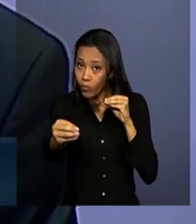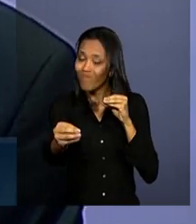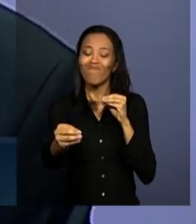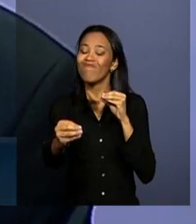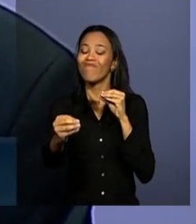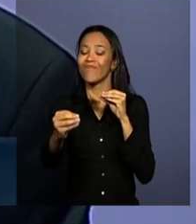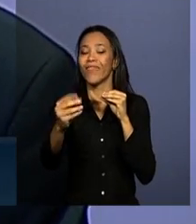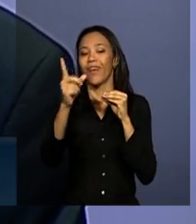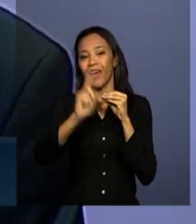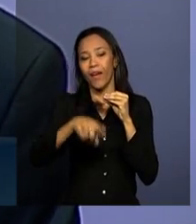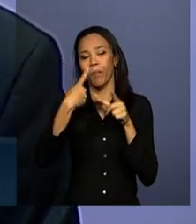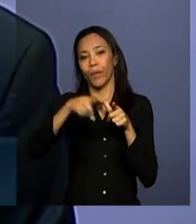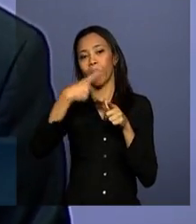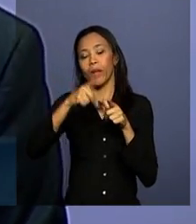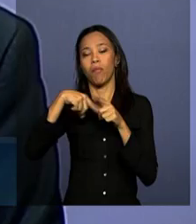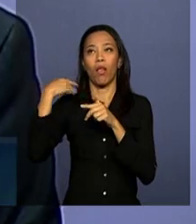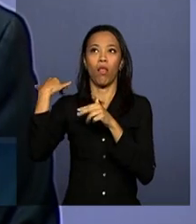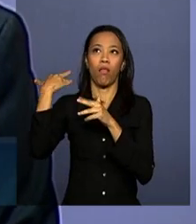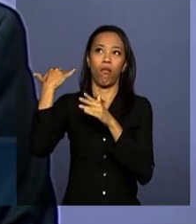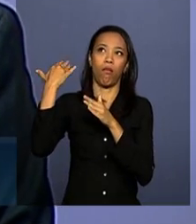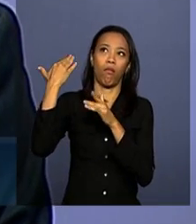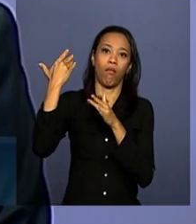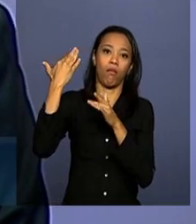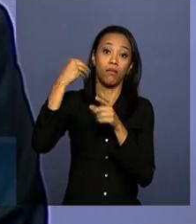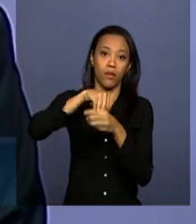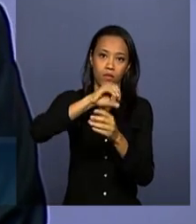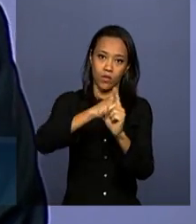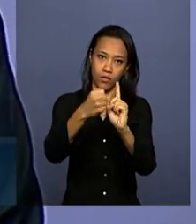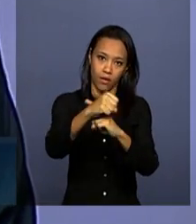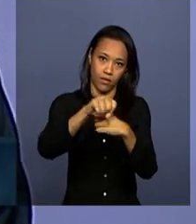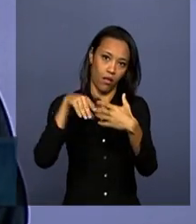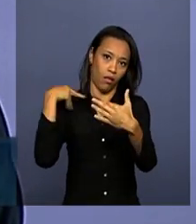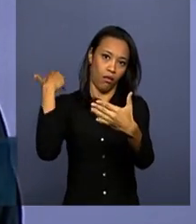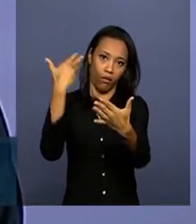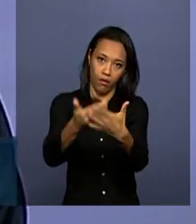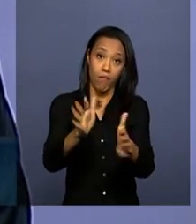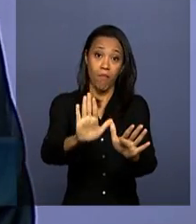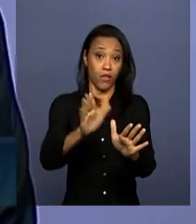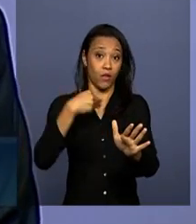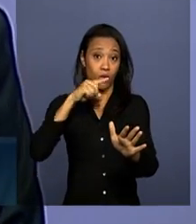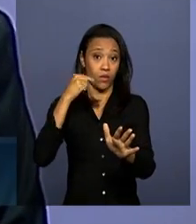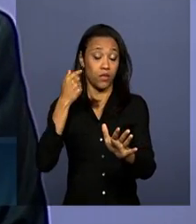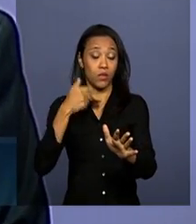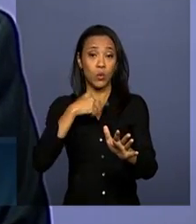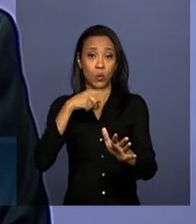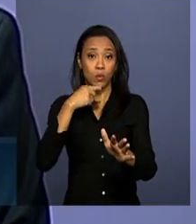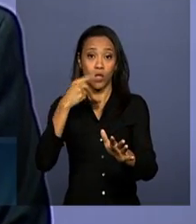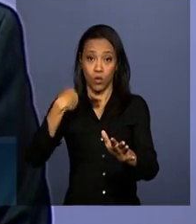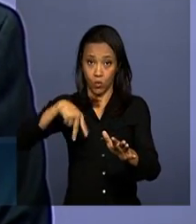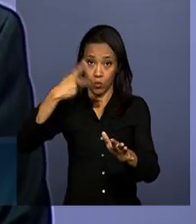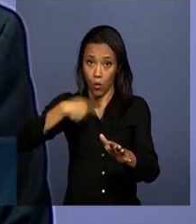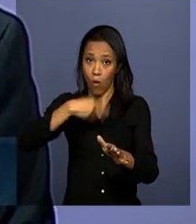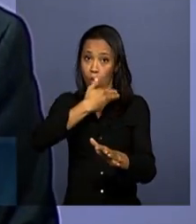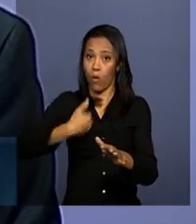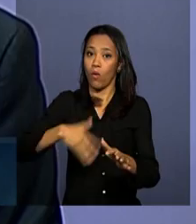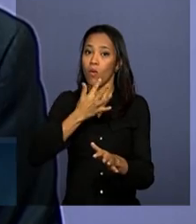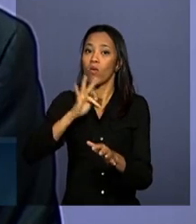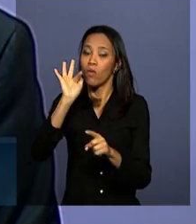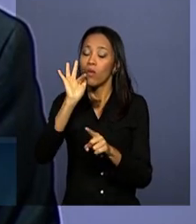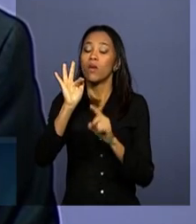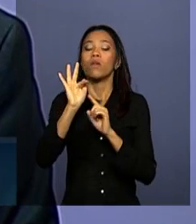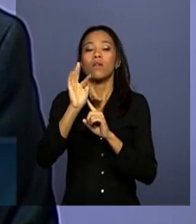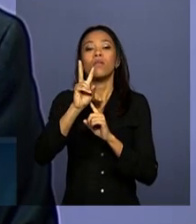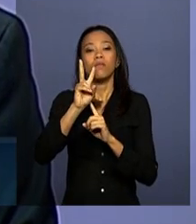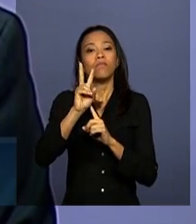um problema estrutural, um desafio estrutural da sociedade. Mas nós não temos dúvida nenhuma que o nosso governo expressa um